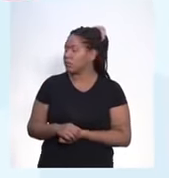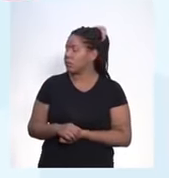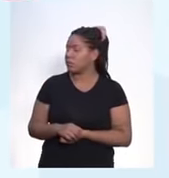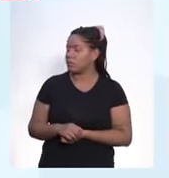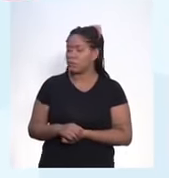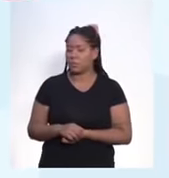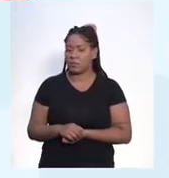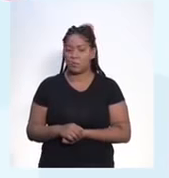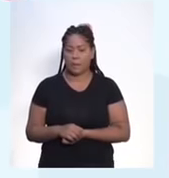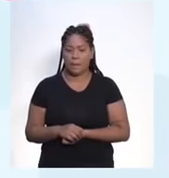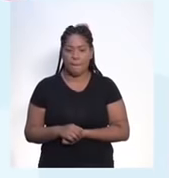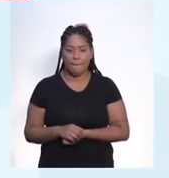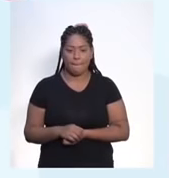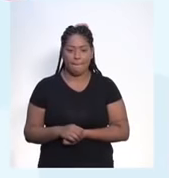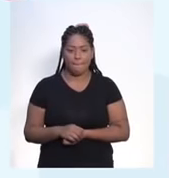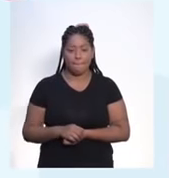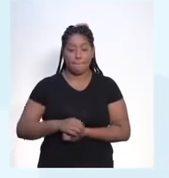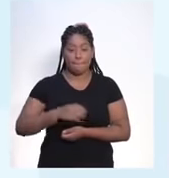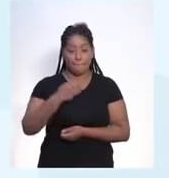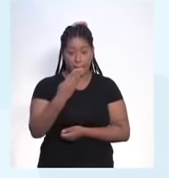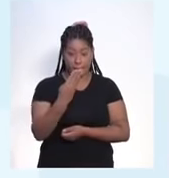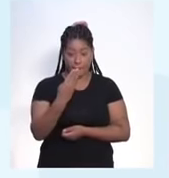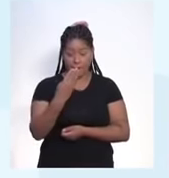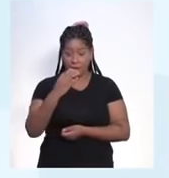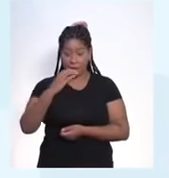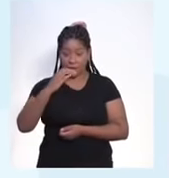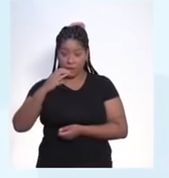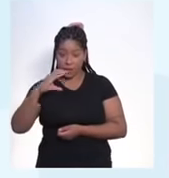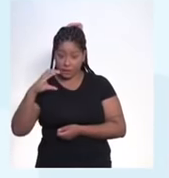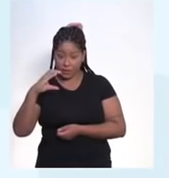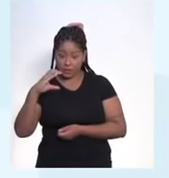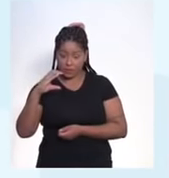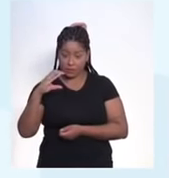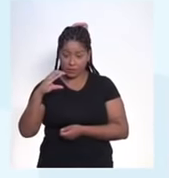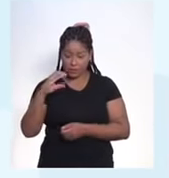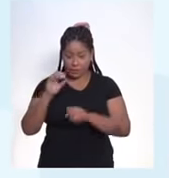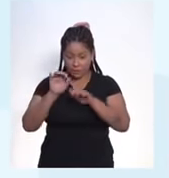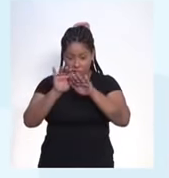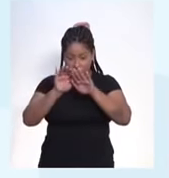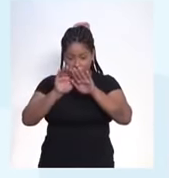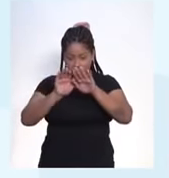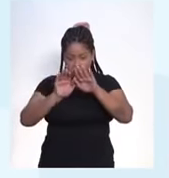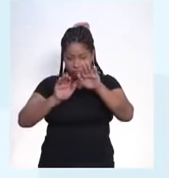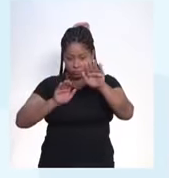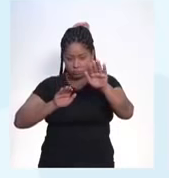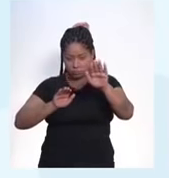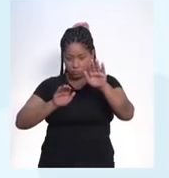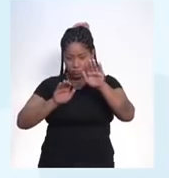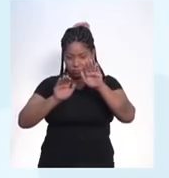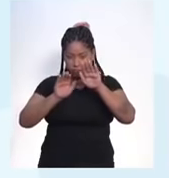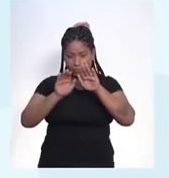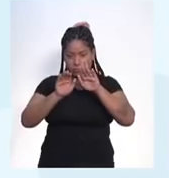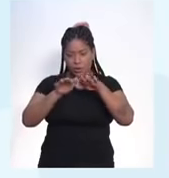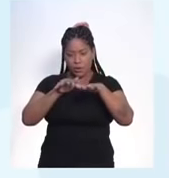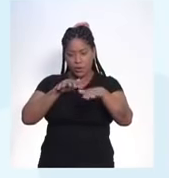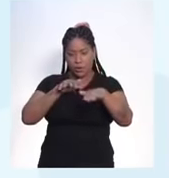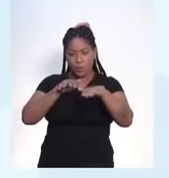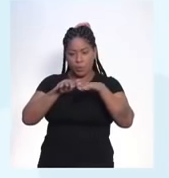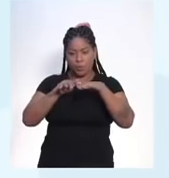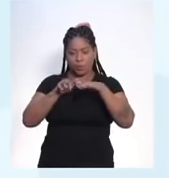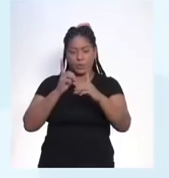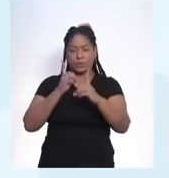e meu. B aqui zero Então essa é a movimentação dele aí que vocês